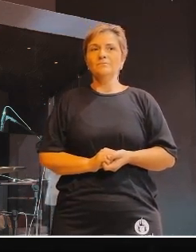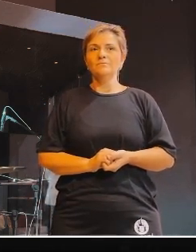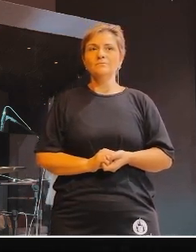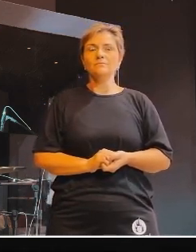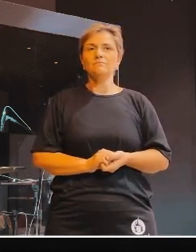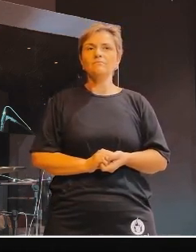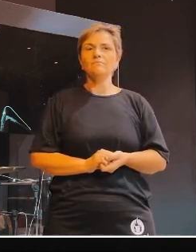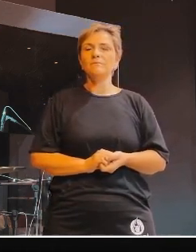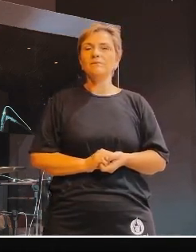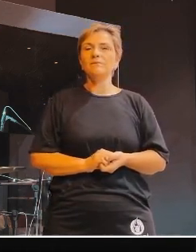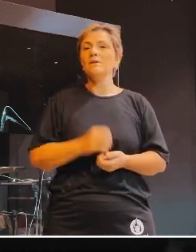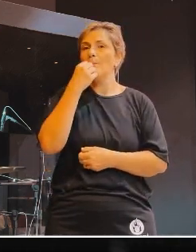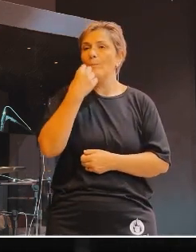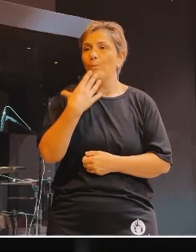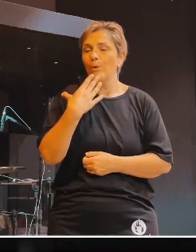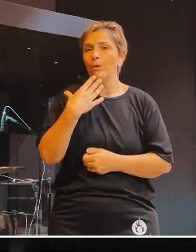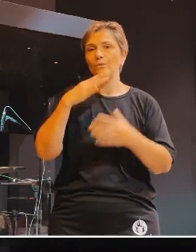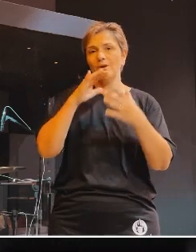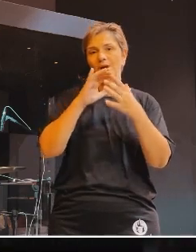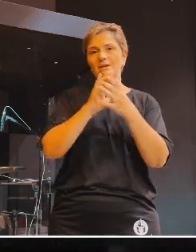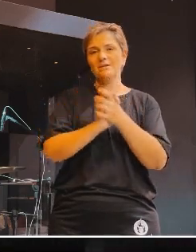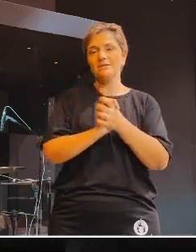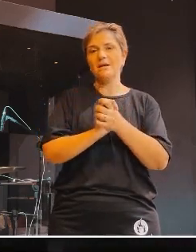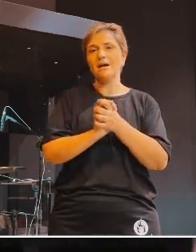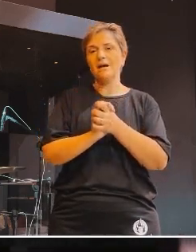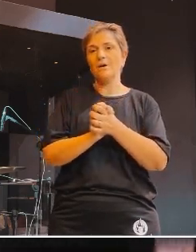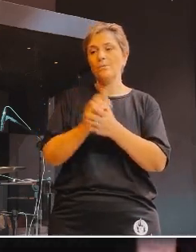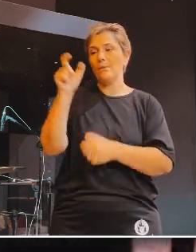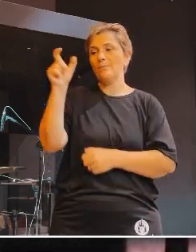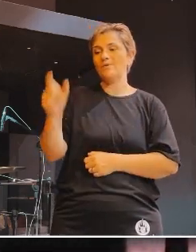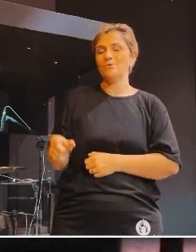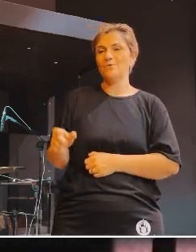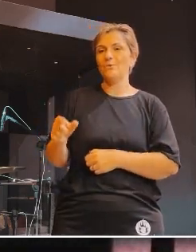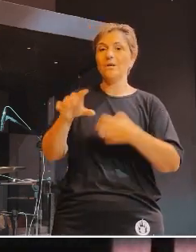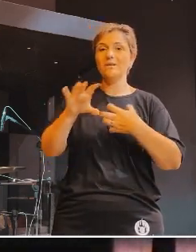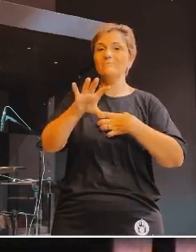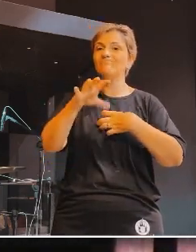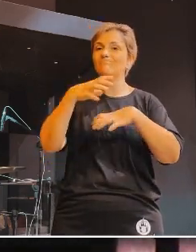É tão bom casar com uma pessoa que se coloca no seu lugar.